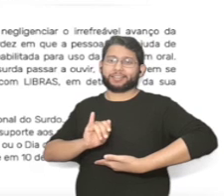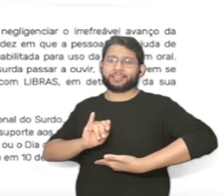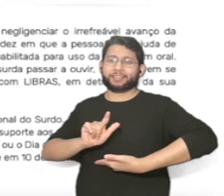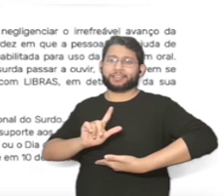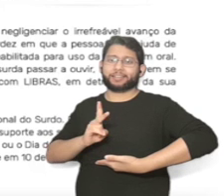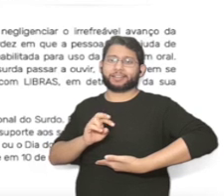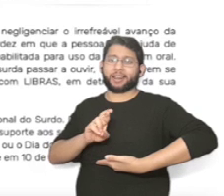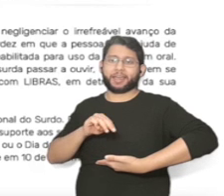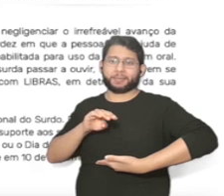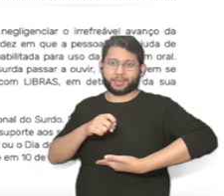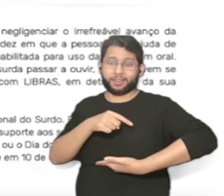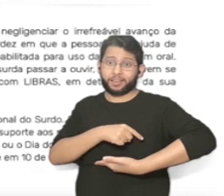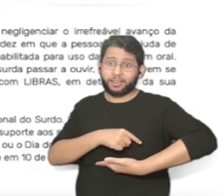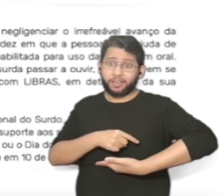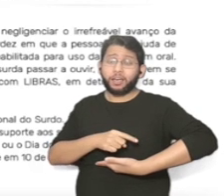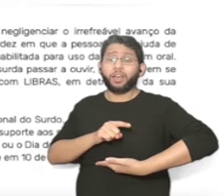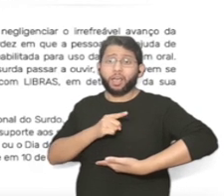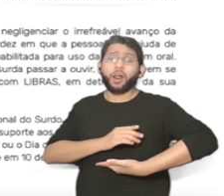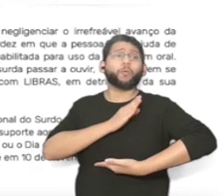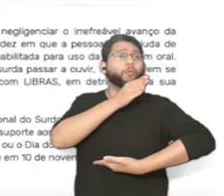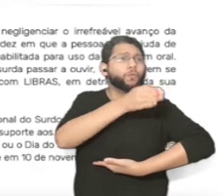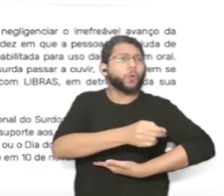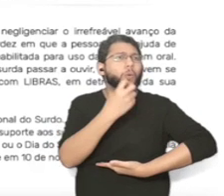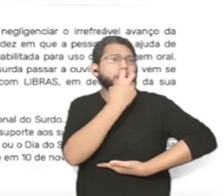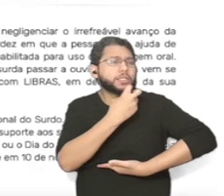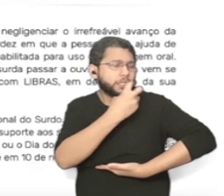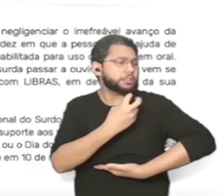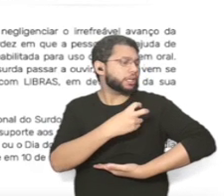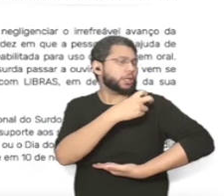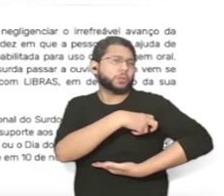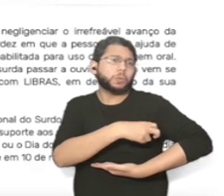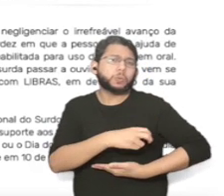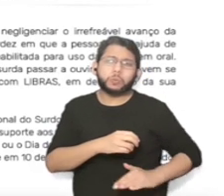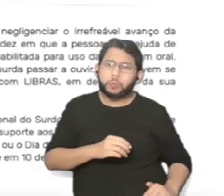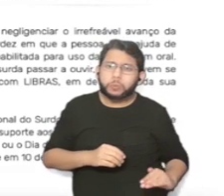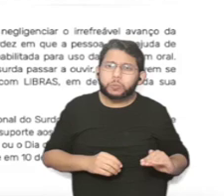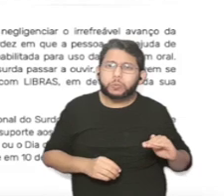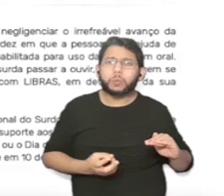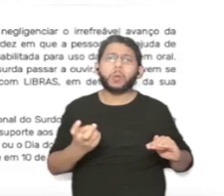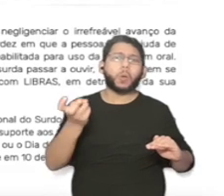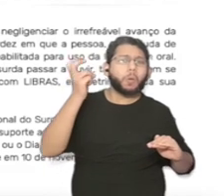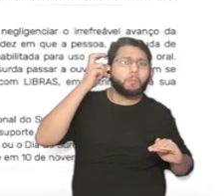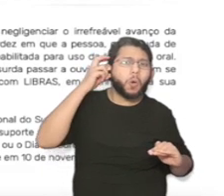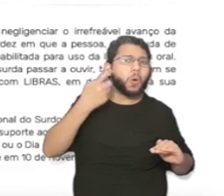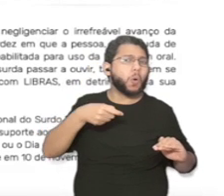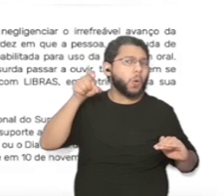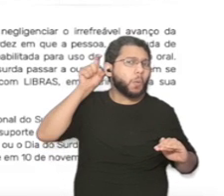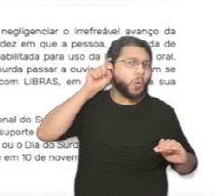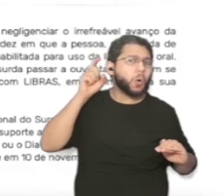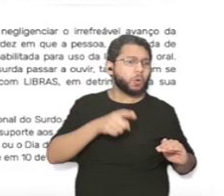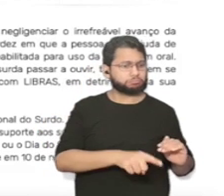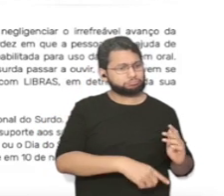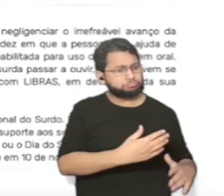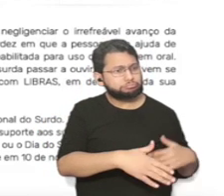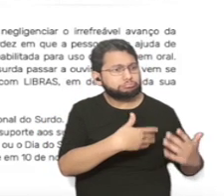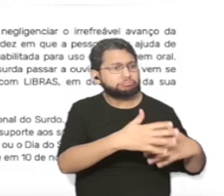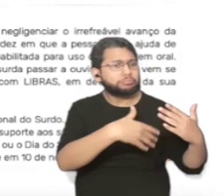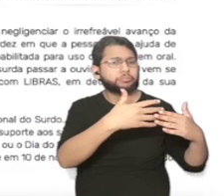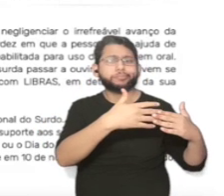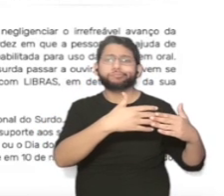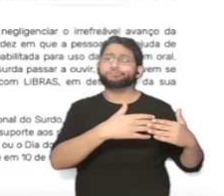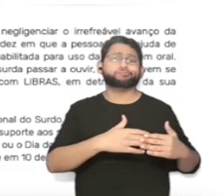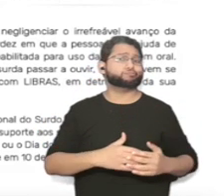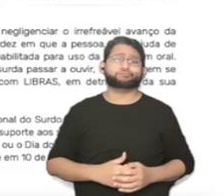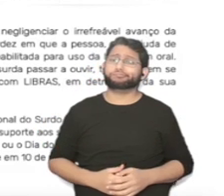Guilherme, e durante vários processos que ela vai contando, frustrados no processo de oralização desse filho ou de avanço com o